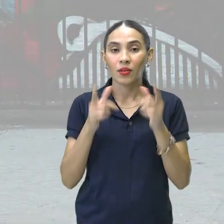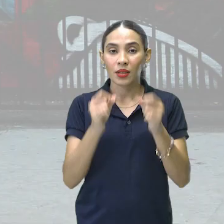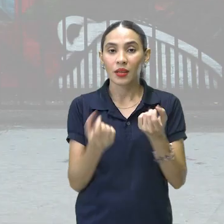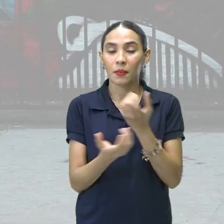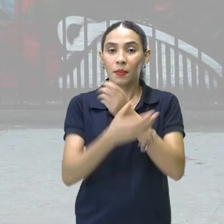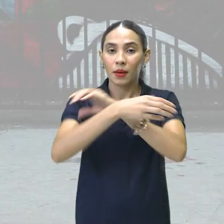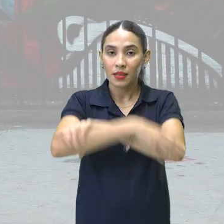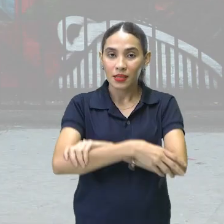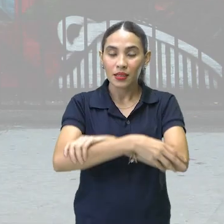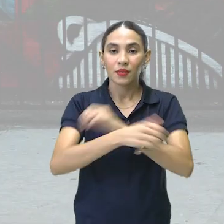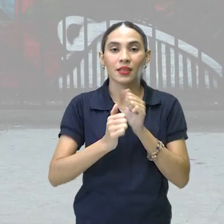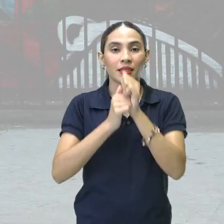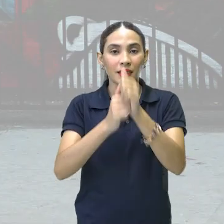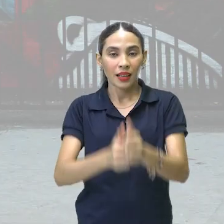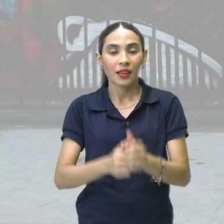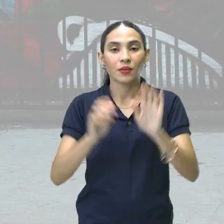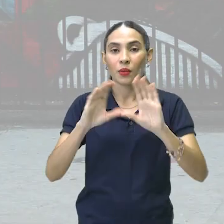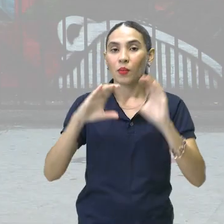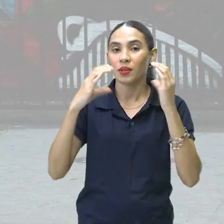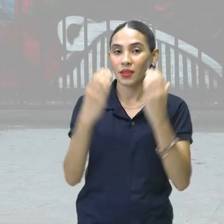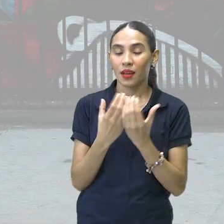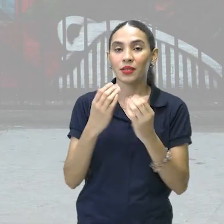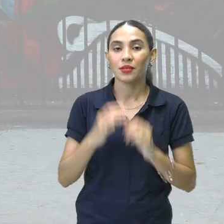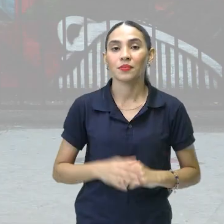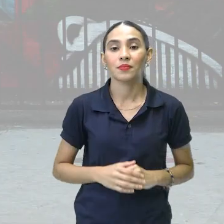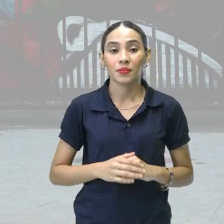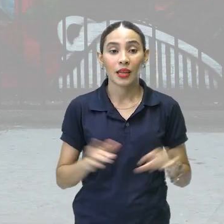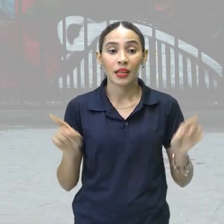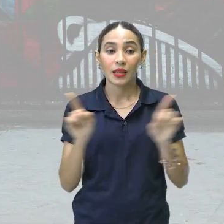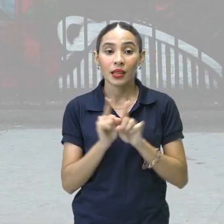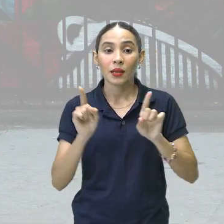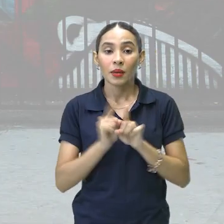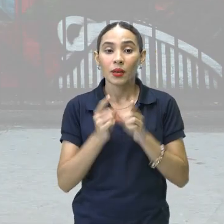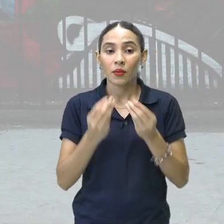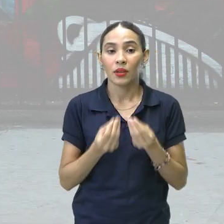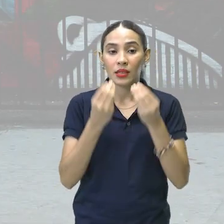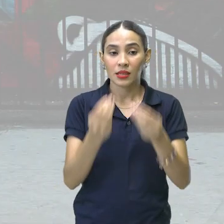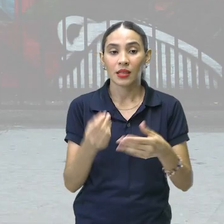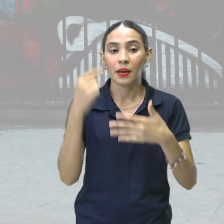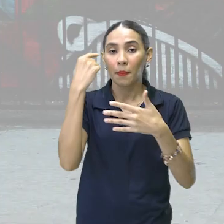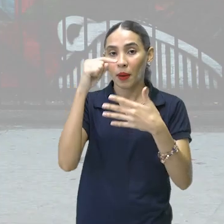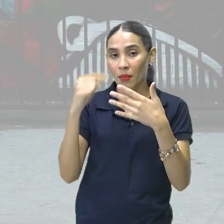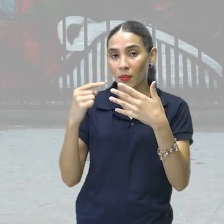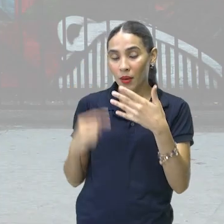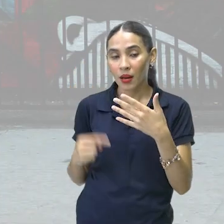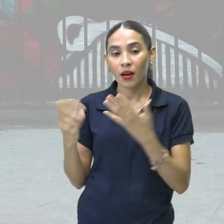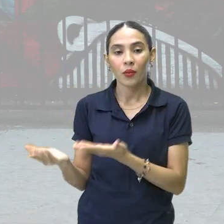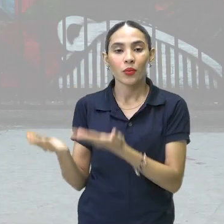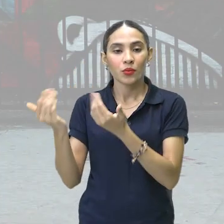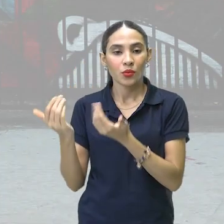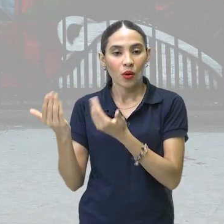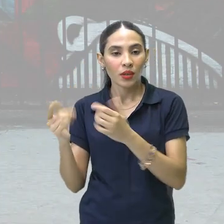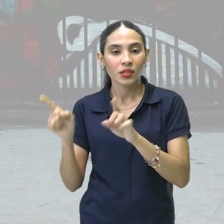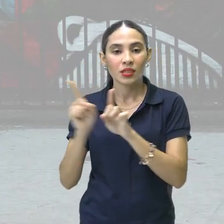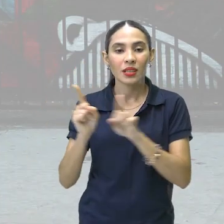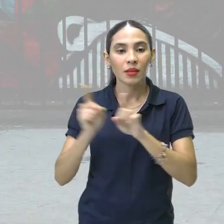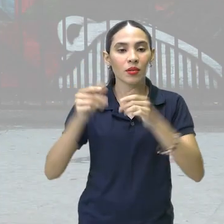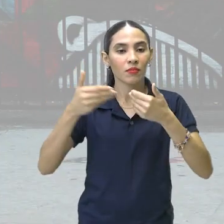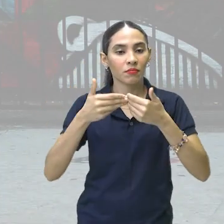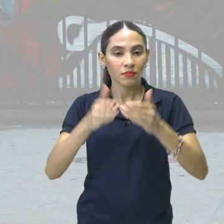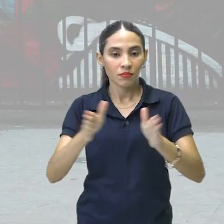incentivando passeios guiados pela comunidade. E também oferecer alternativas aos jovens,